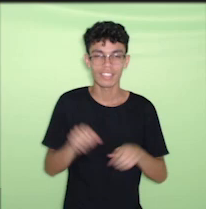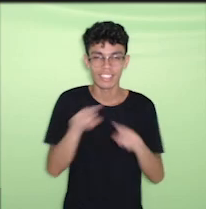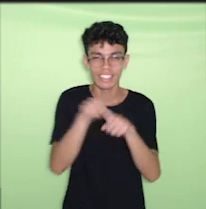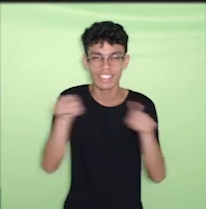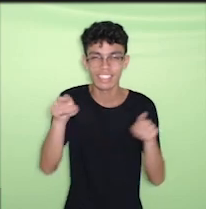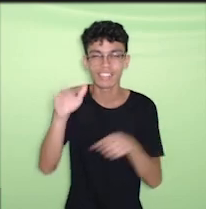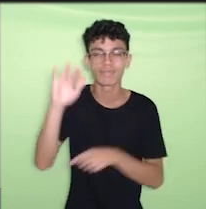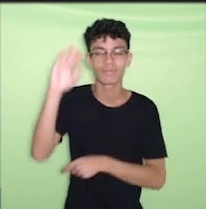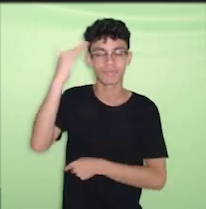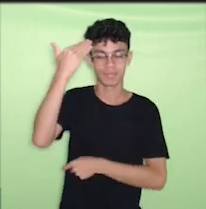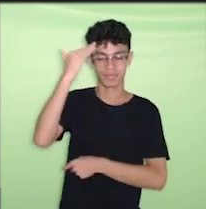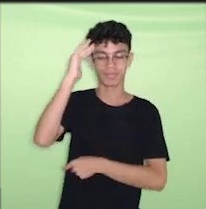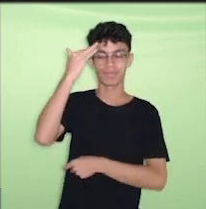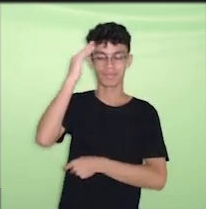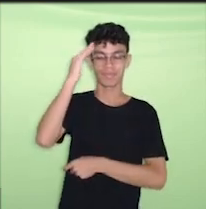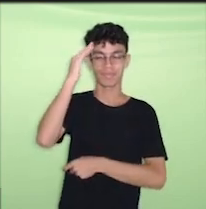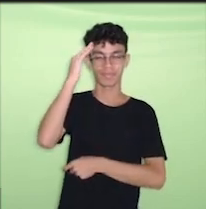entendem?